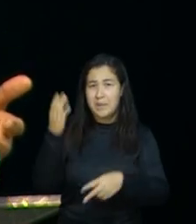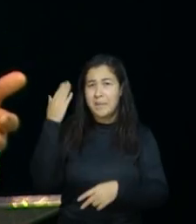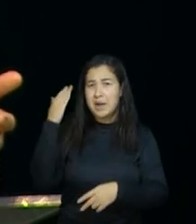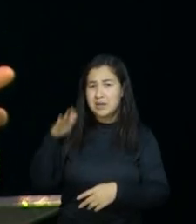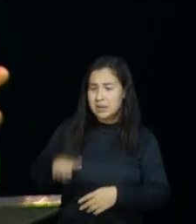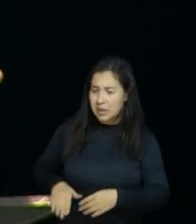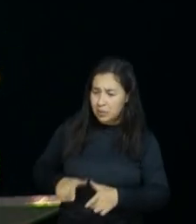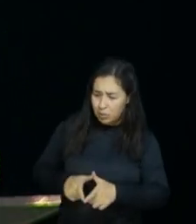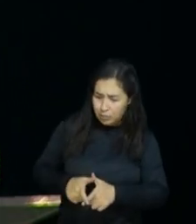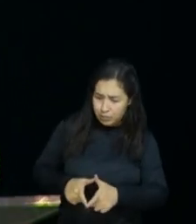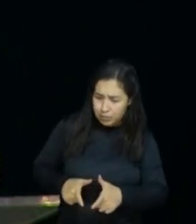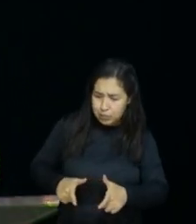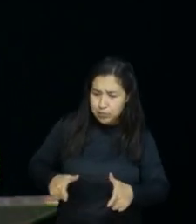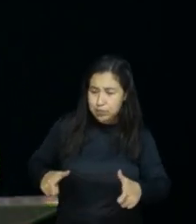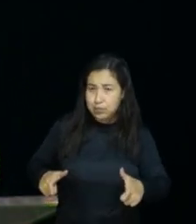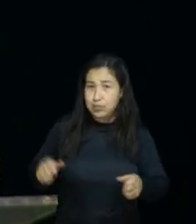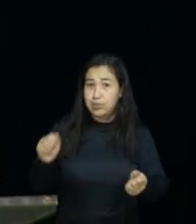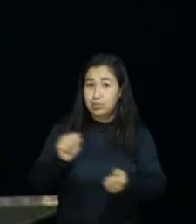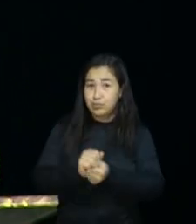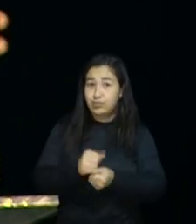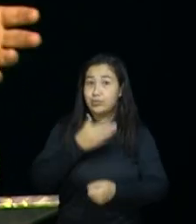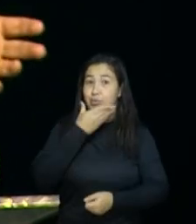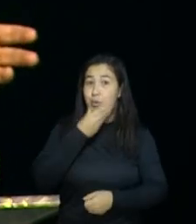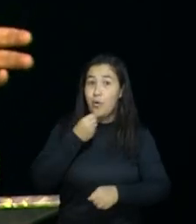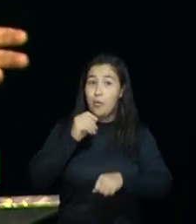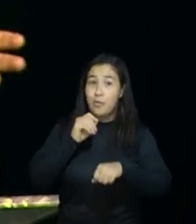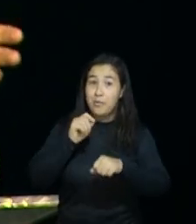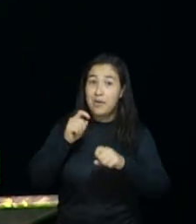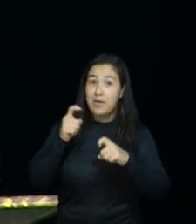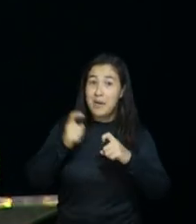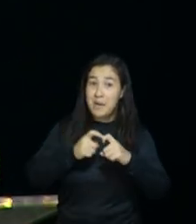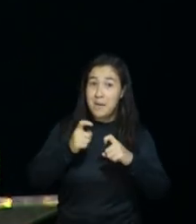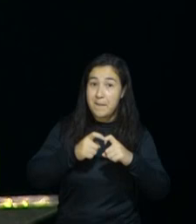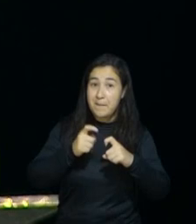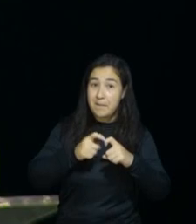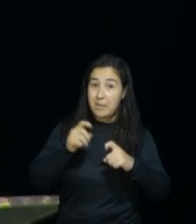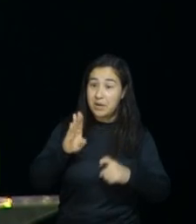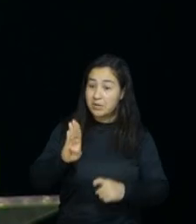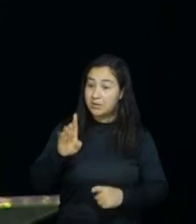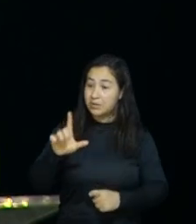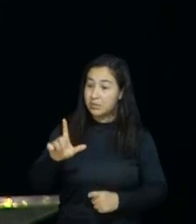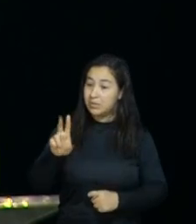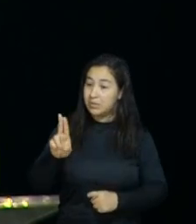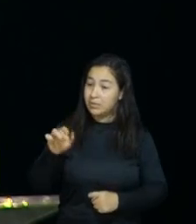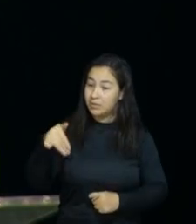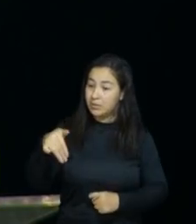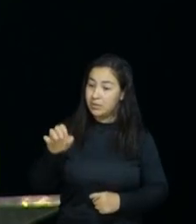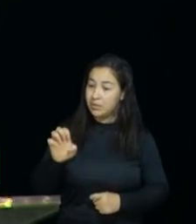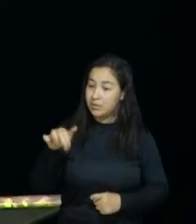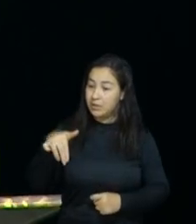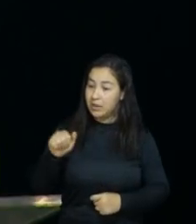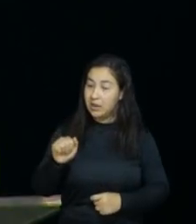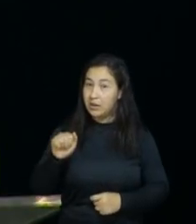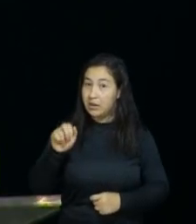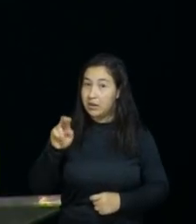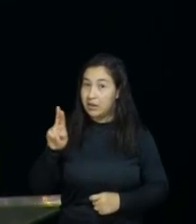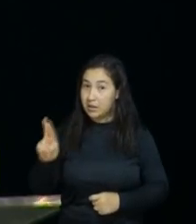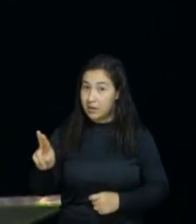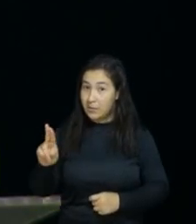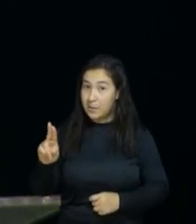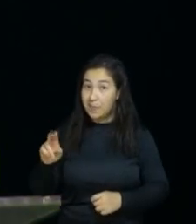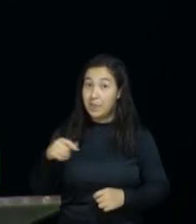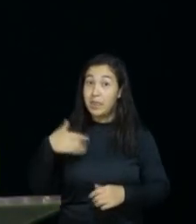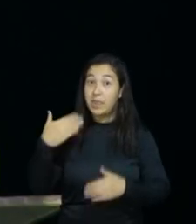o Dr. Blumenau até a divisão dessa cidade, que dela brotaram 42 novos municípios.